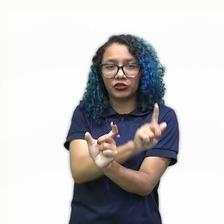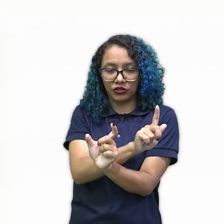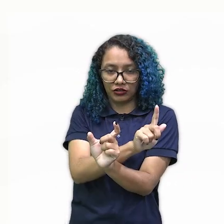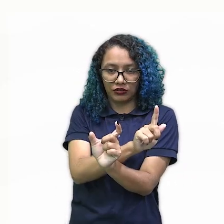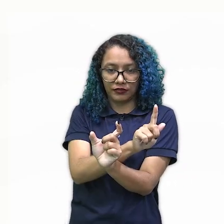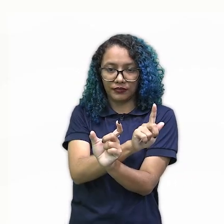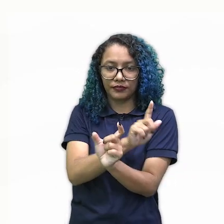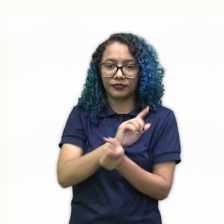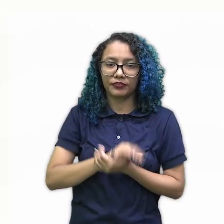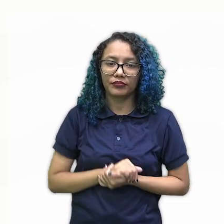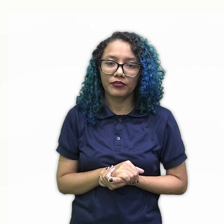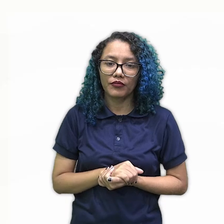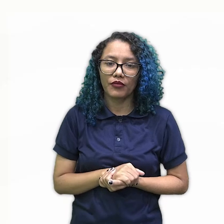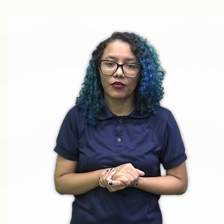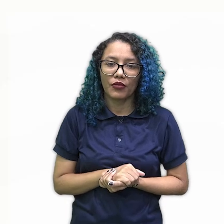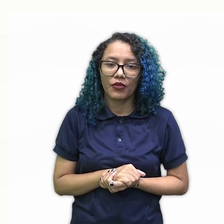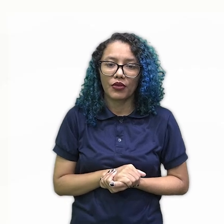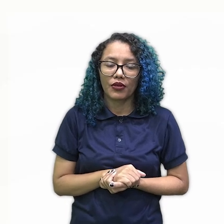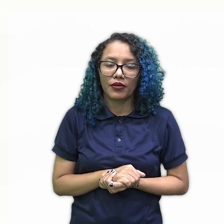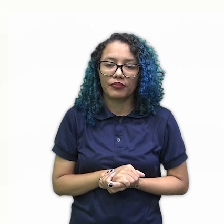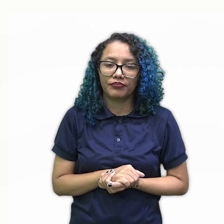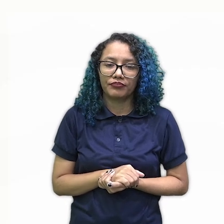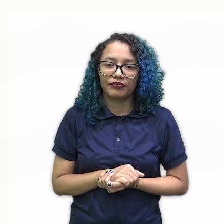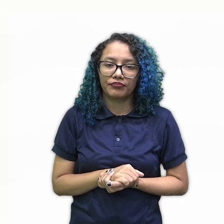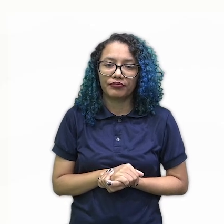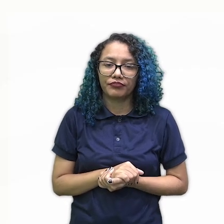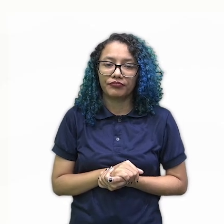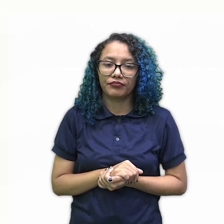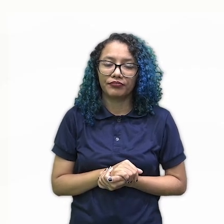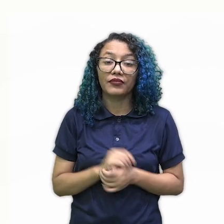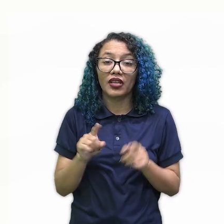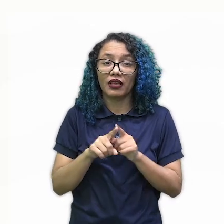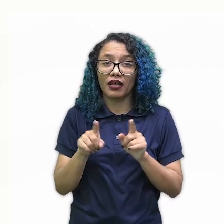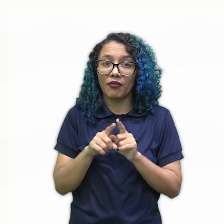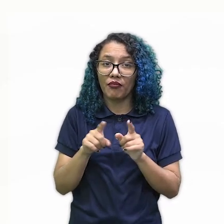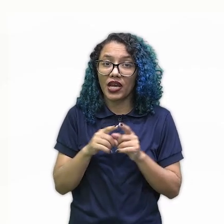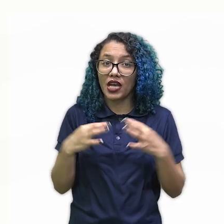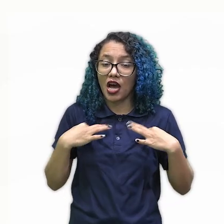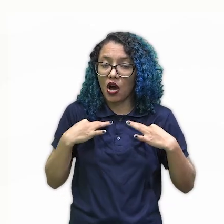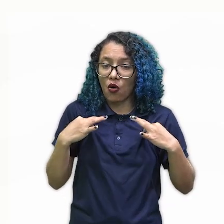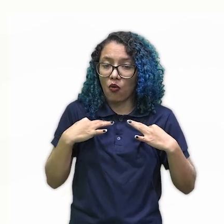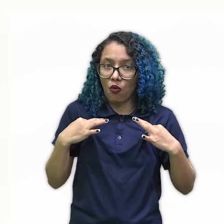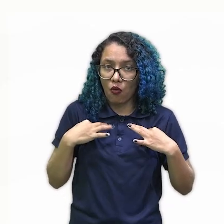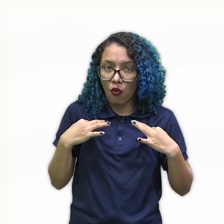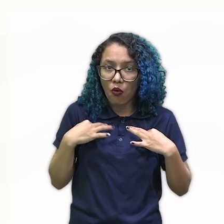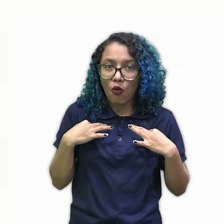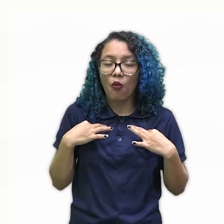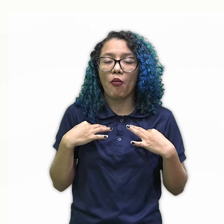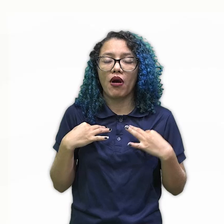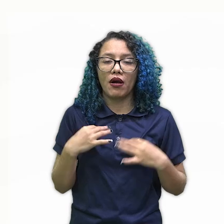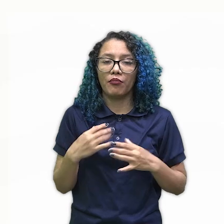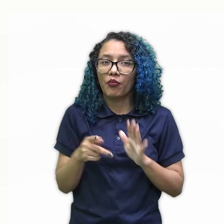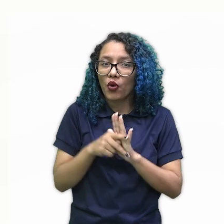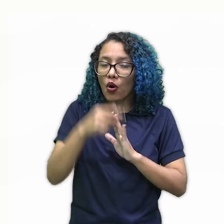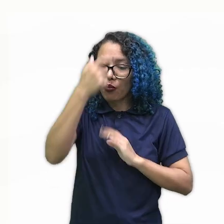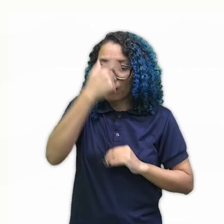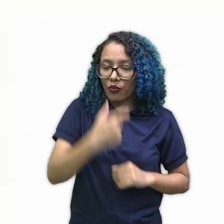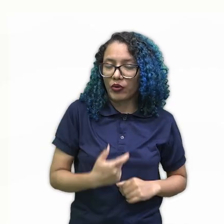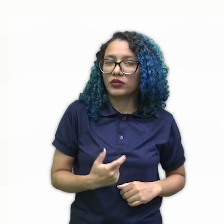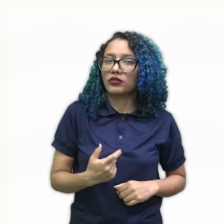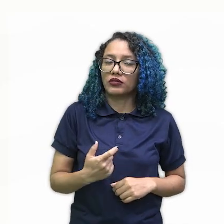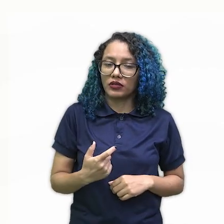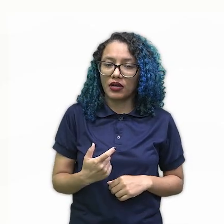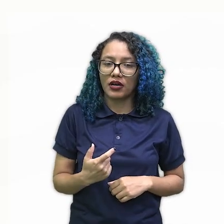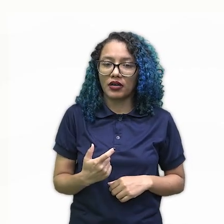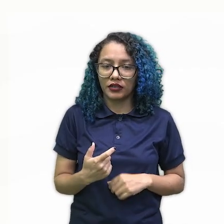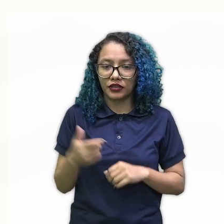são fantasias, né? Os participantes e as pessoas lá, os personagens, aqui ó, mais uma